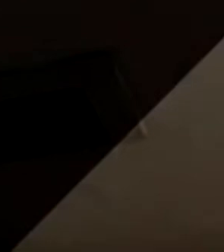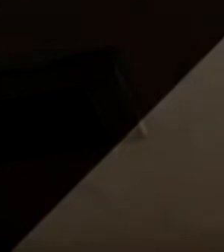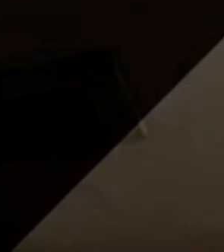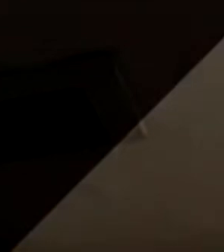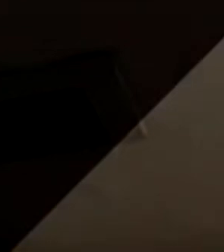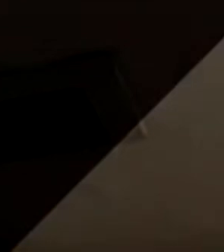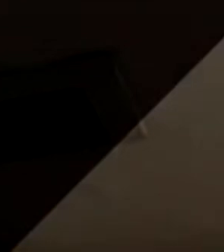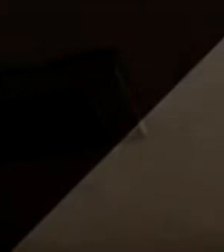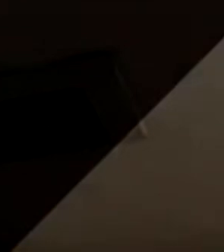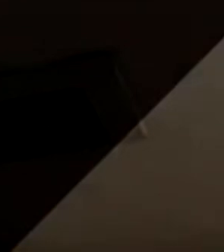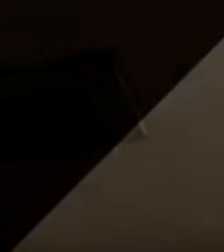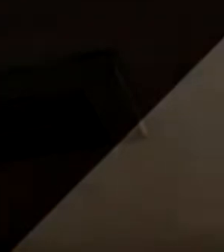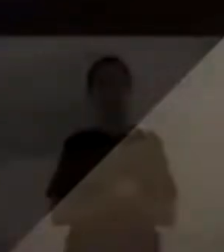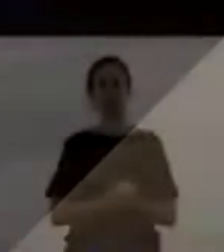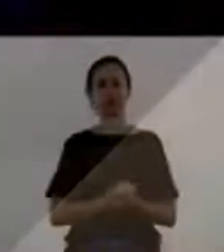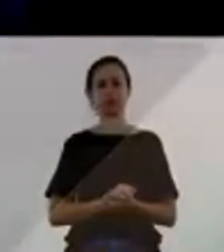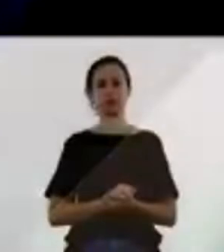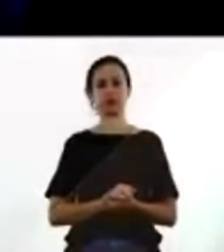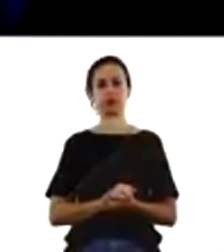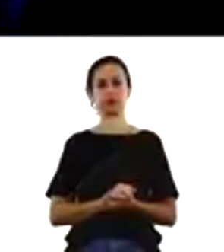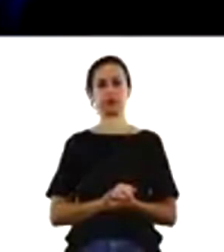em diante.